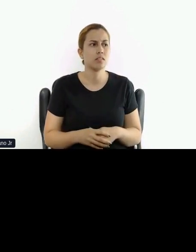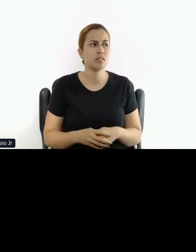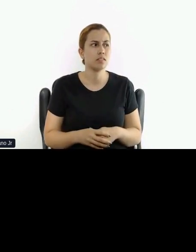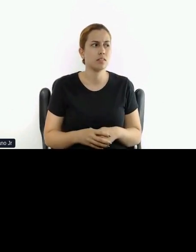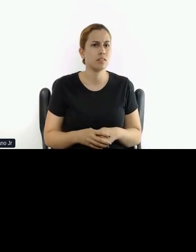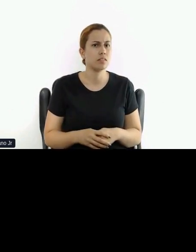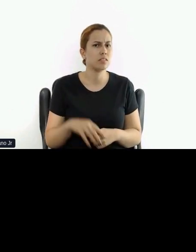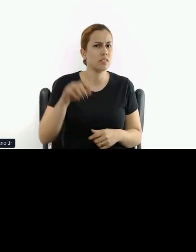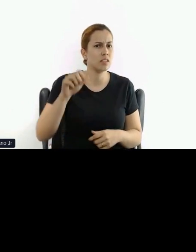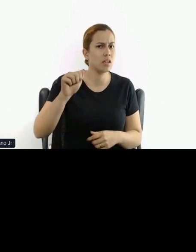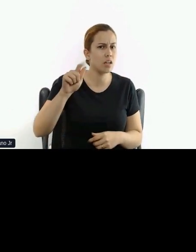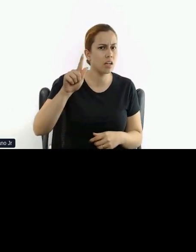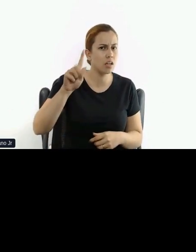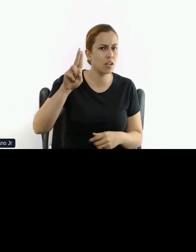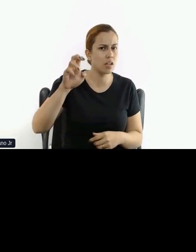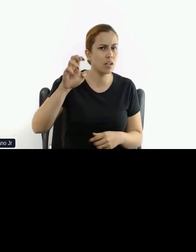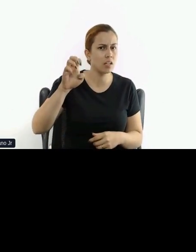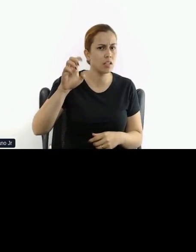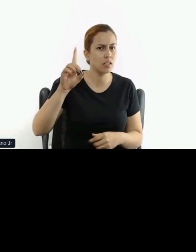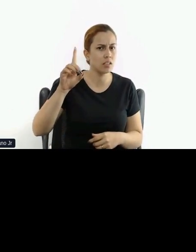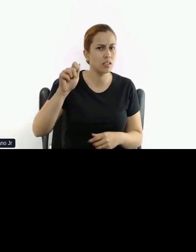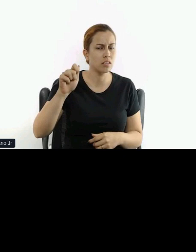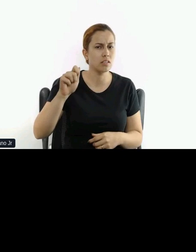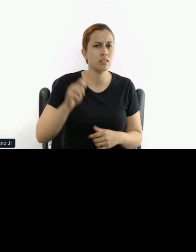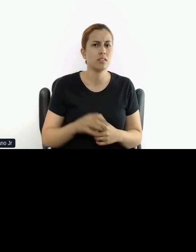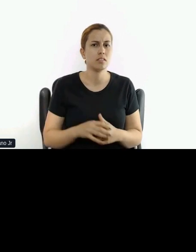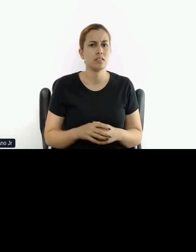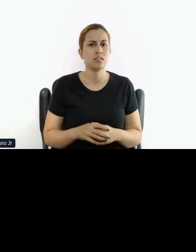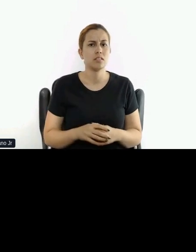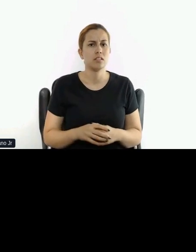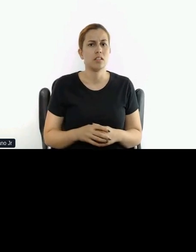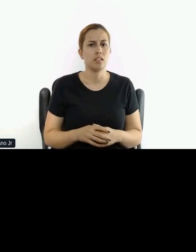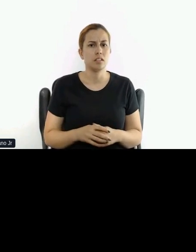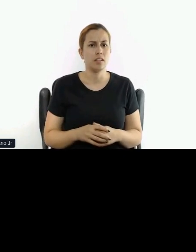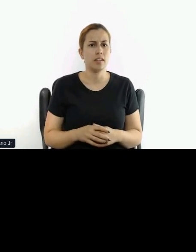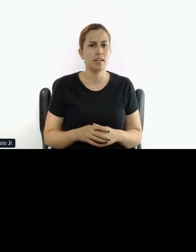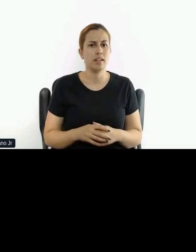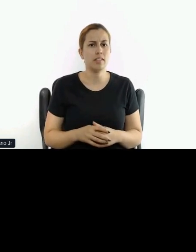ouvindo, mas o som dela está chegando.